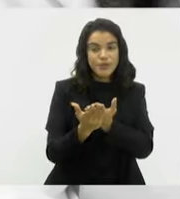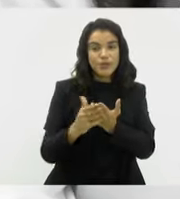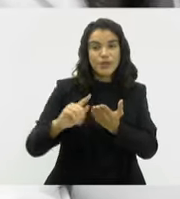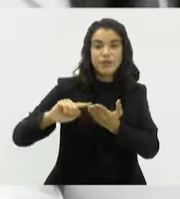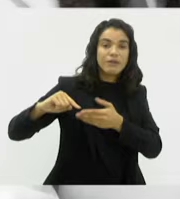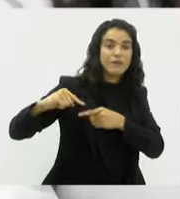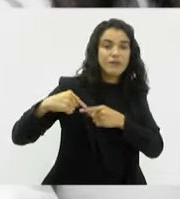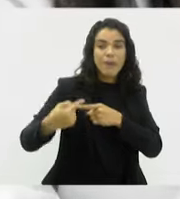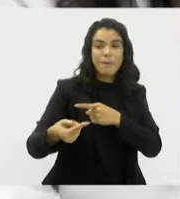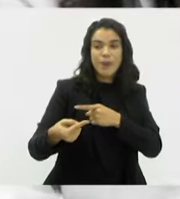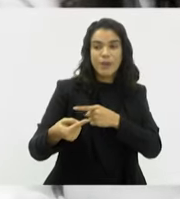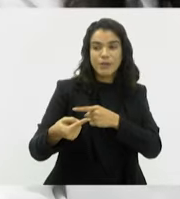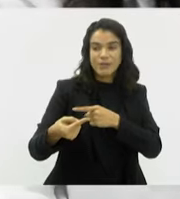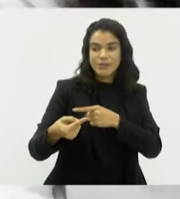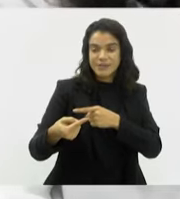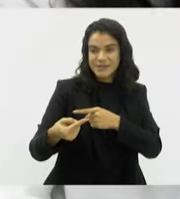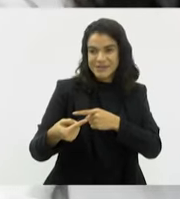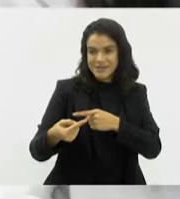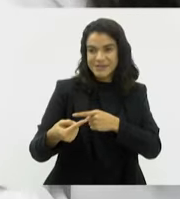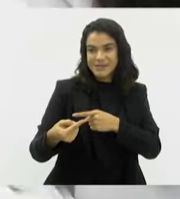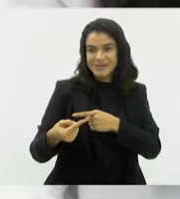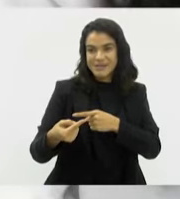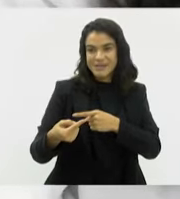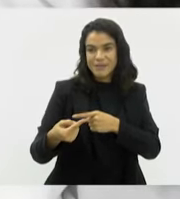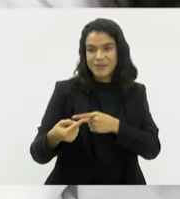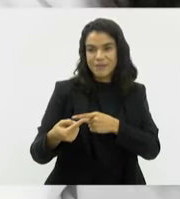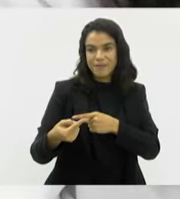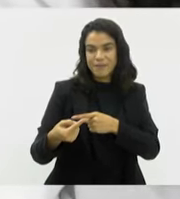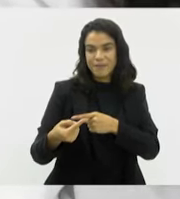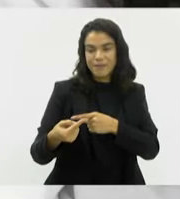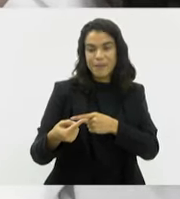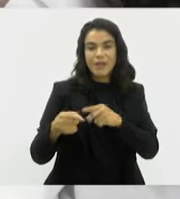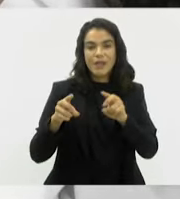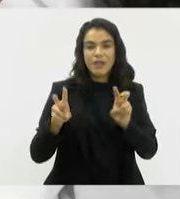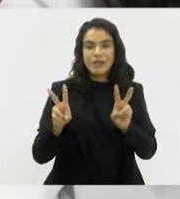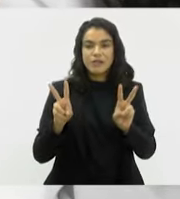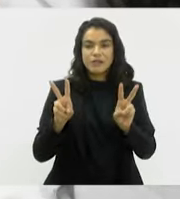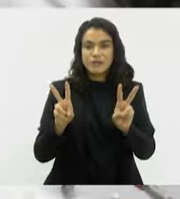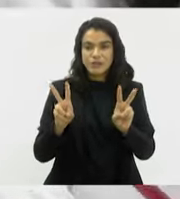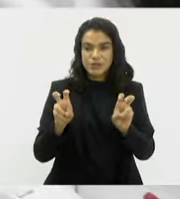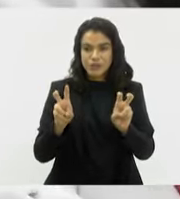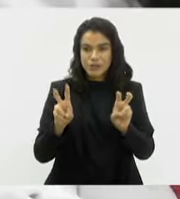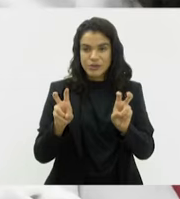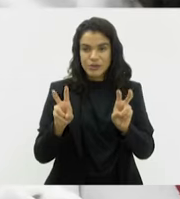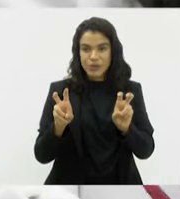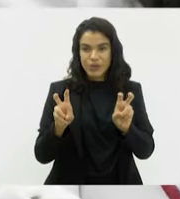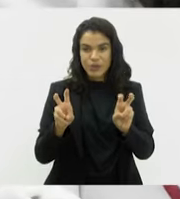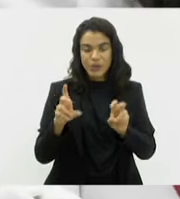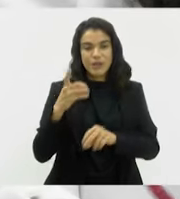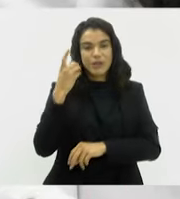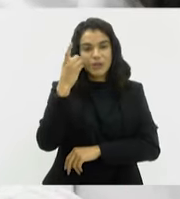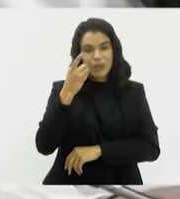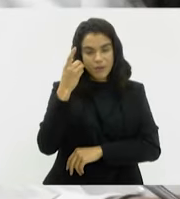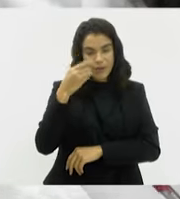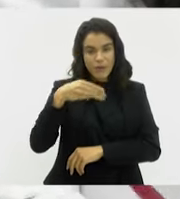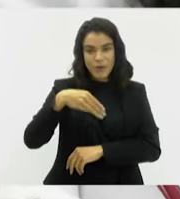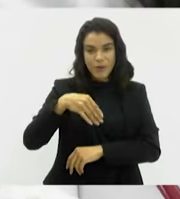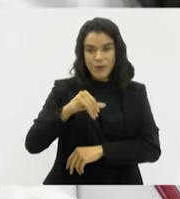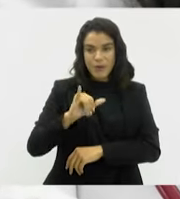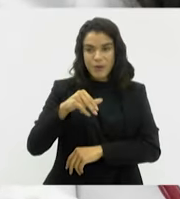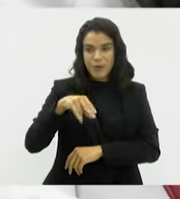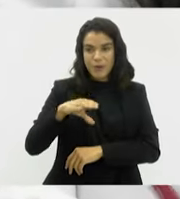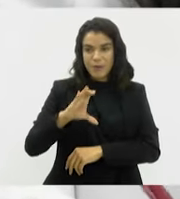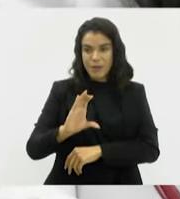ter entrado na ordem do dia. Isso é um ponto. E, em relação ao que o nobre deputado Carlos Mink